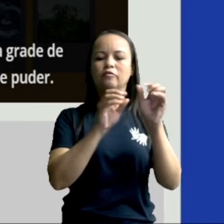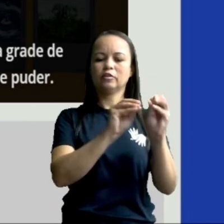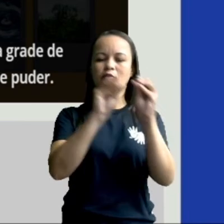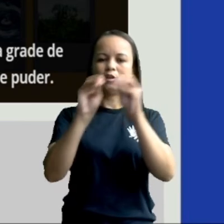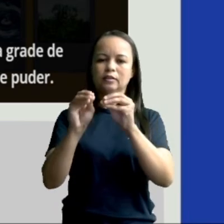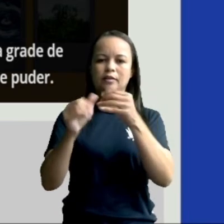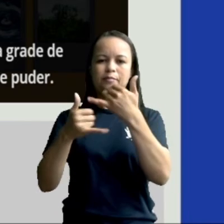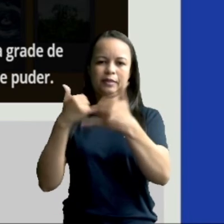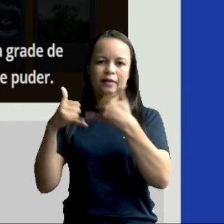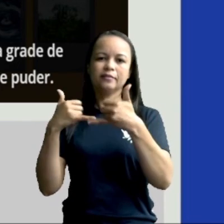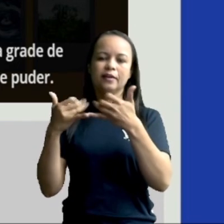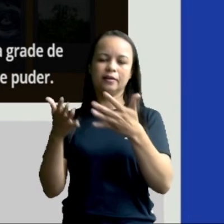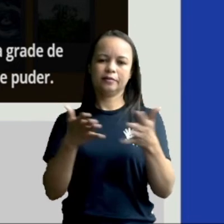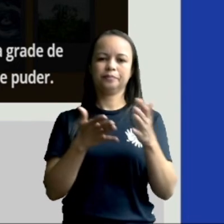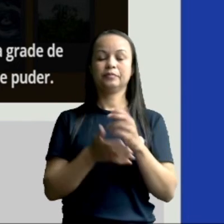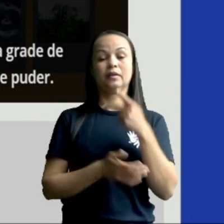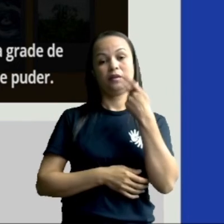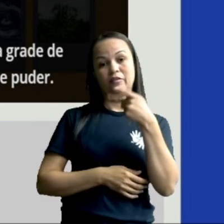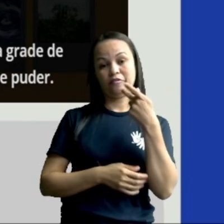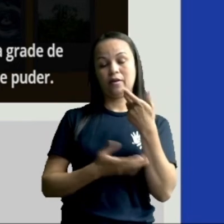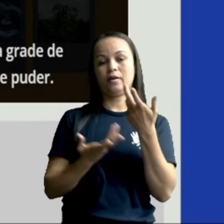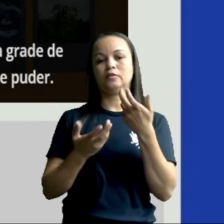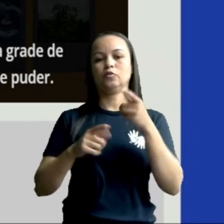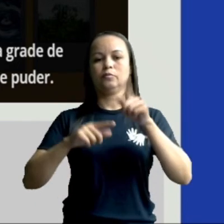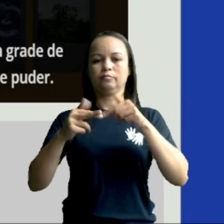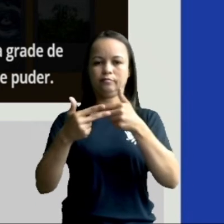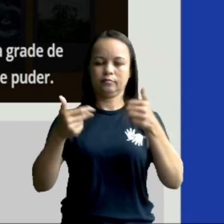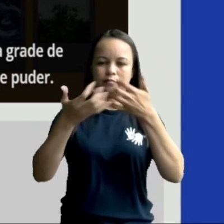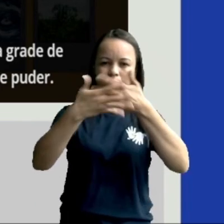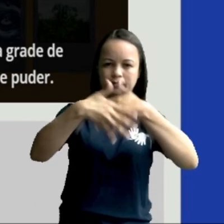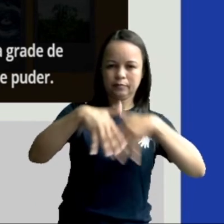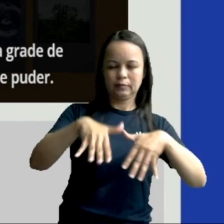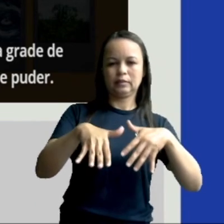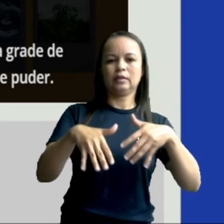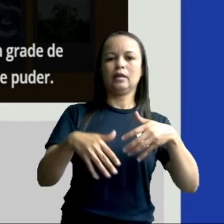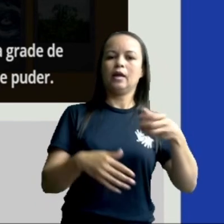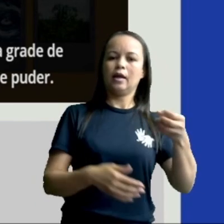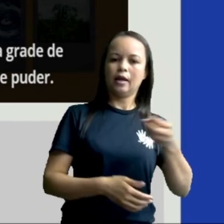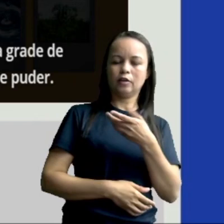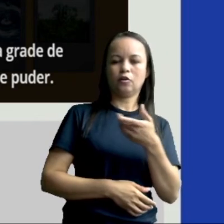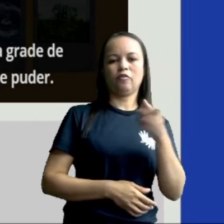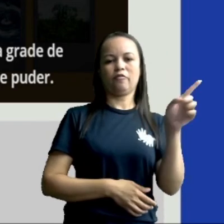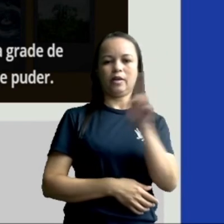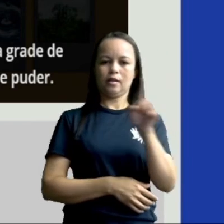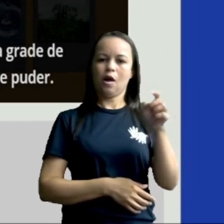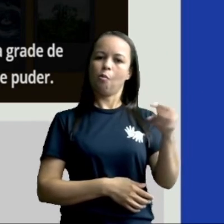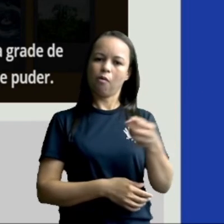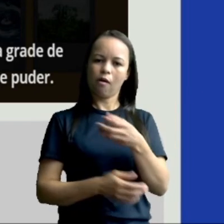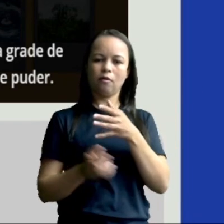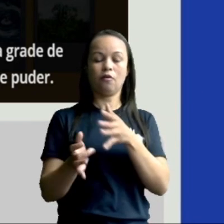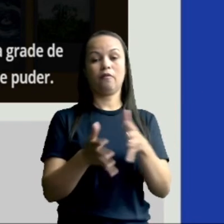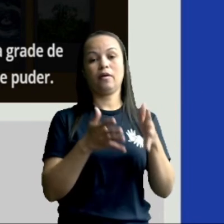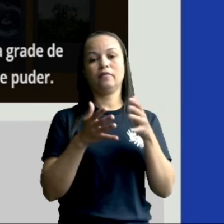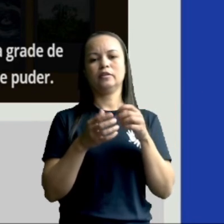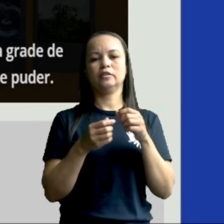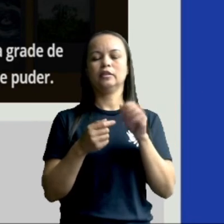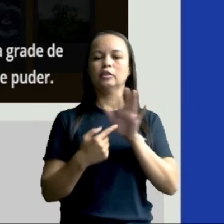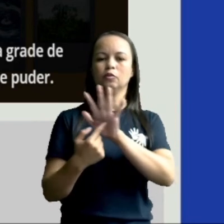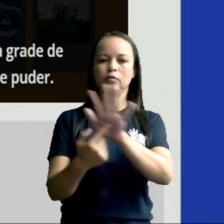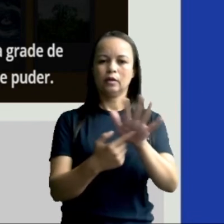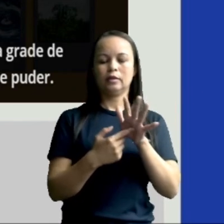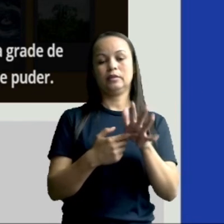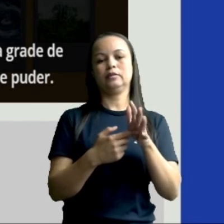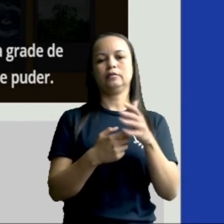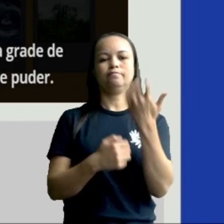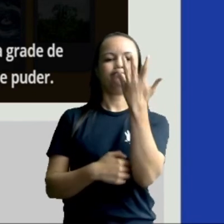joguinho de caça-palavras, que fala sobre os recursos naturais renováveis e não renováveis que estão dispostos